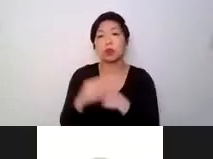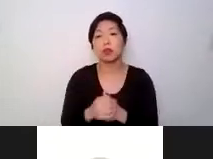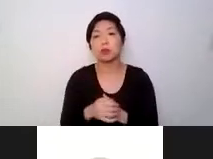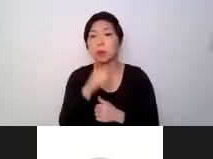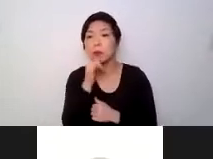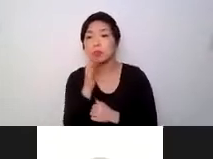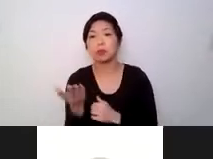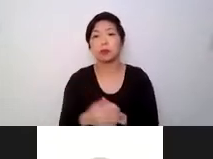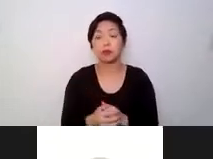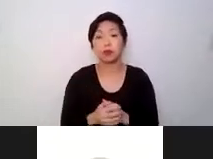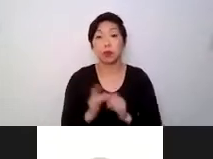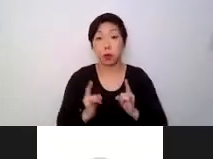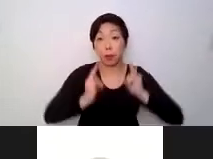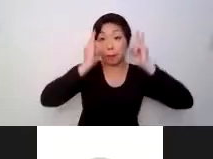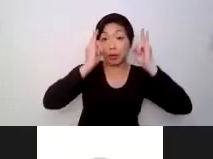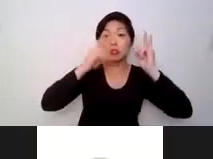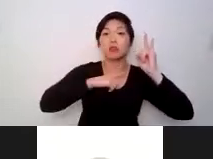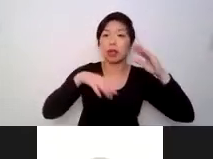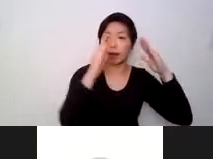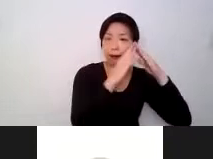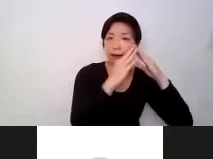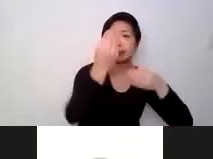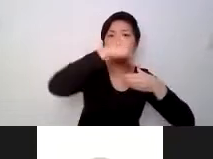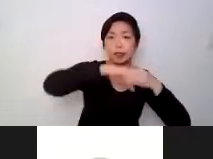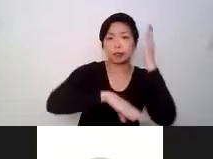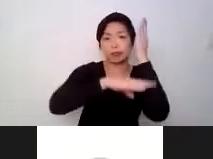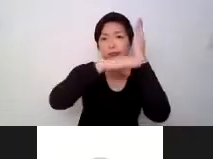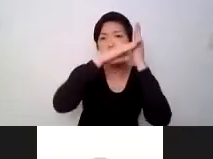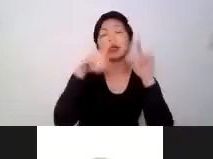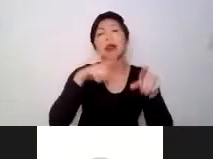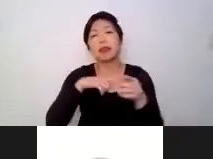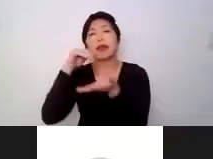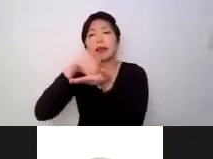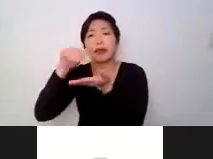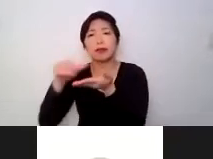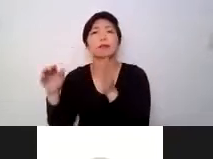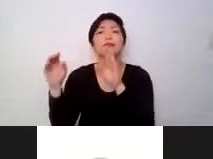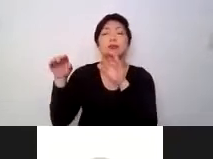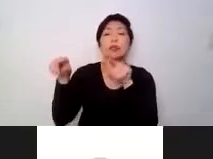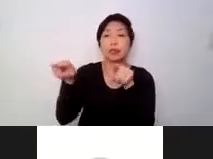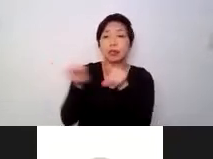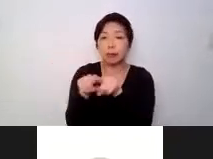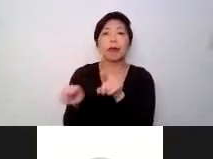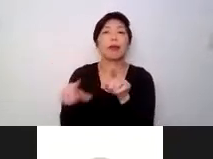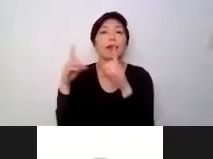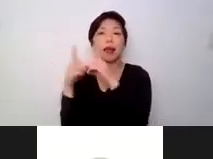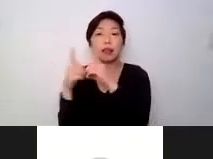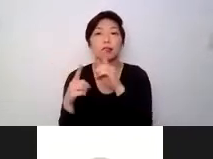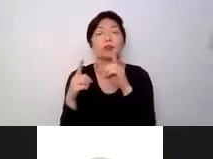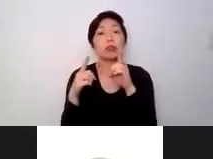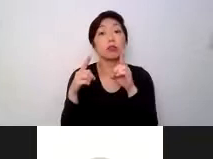edifício que tem escritório, tem moradia, tem consultório e no seu térreo ele tem um